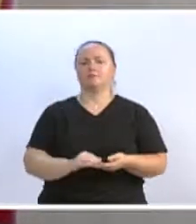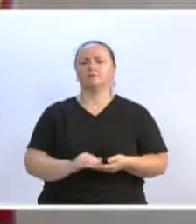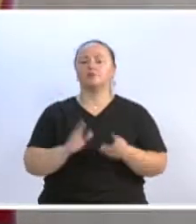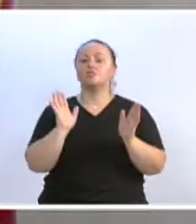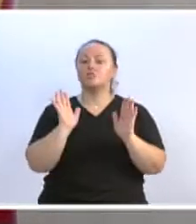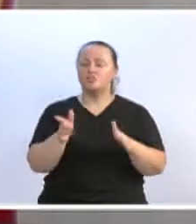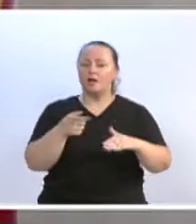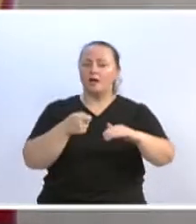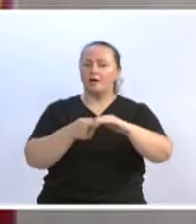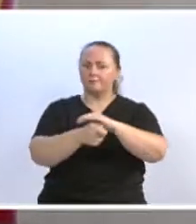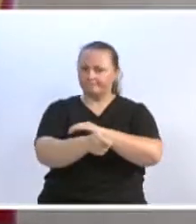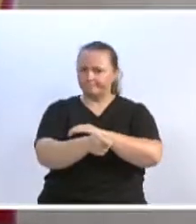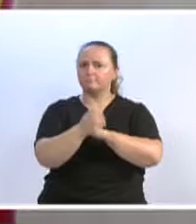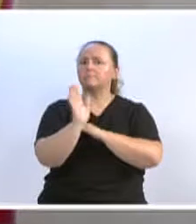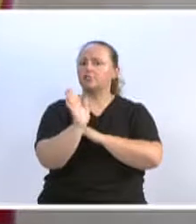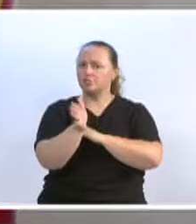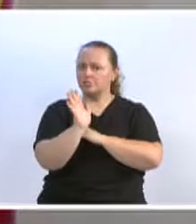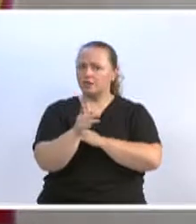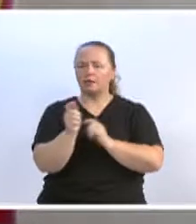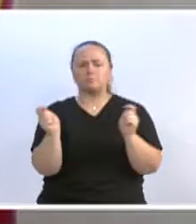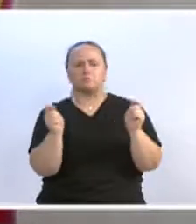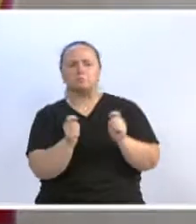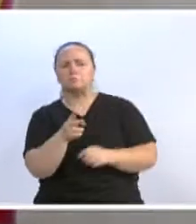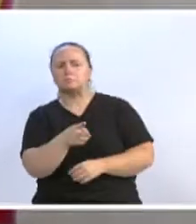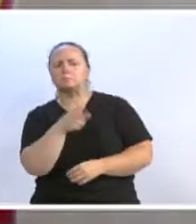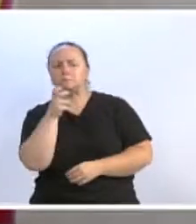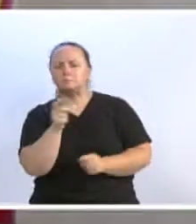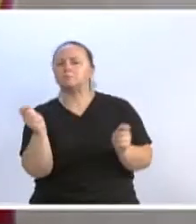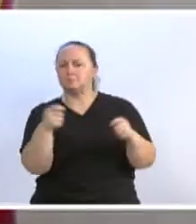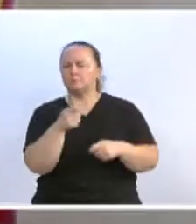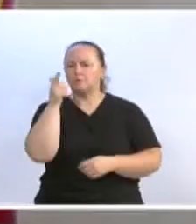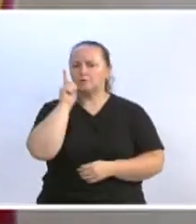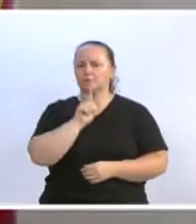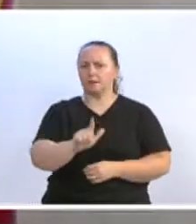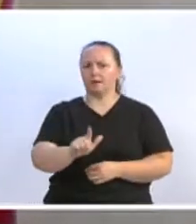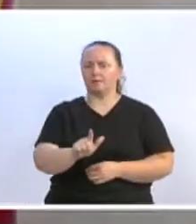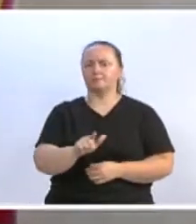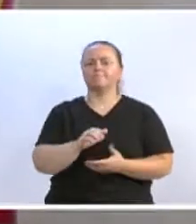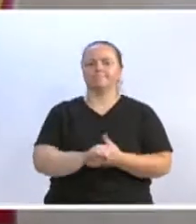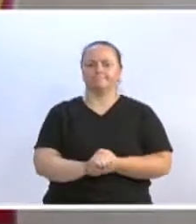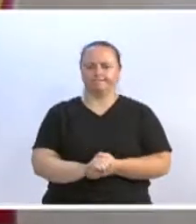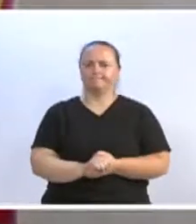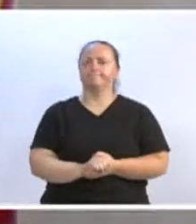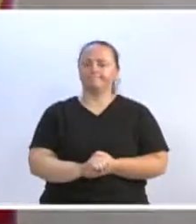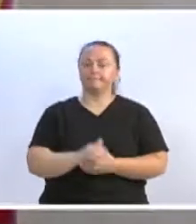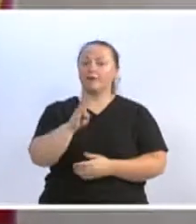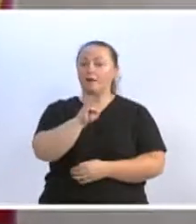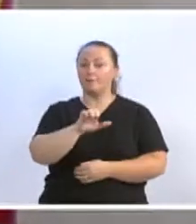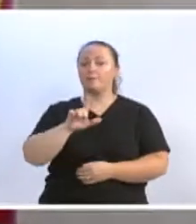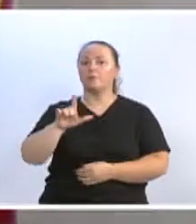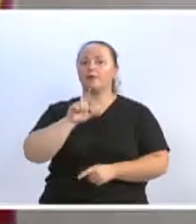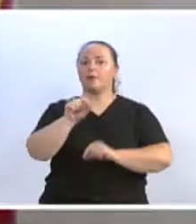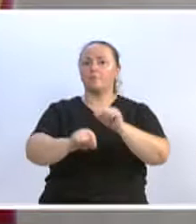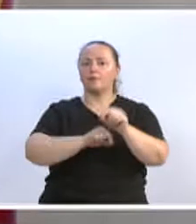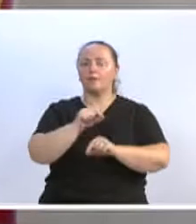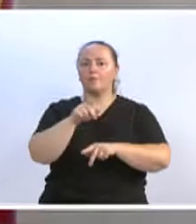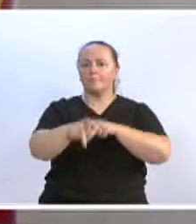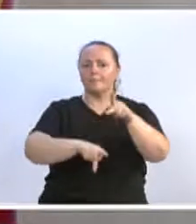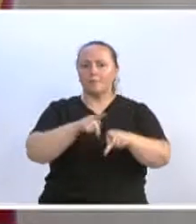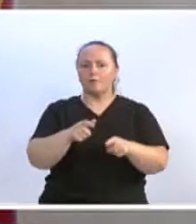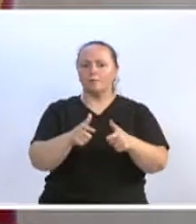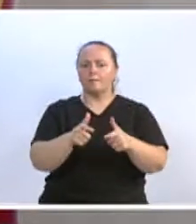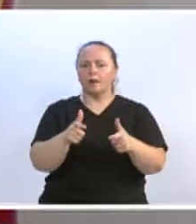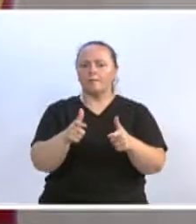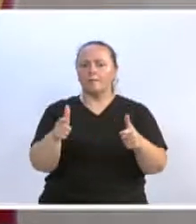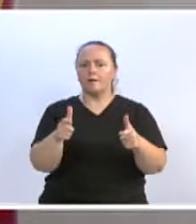feitos a cada verão por exemplo são possíveis de se notar a cidade cresce em população em consumo no ritmo que cresce as cobranças de taxas